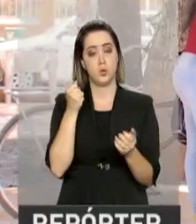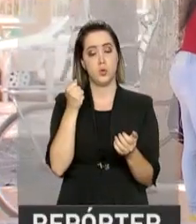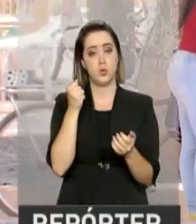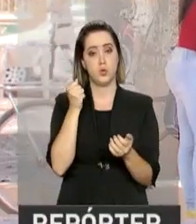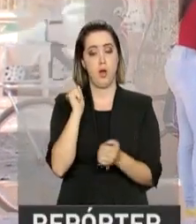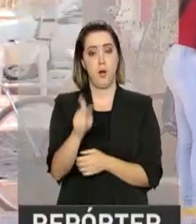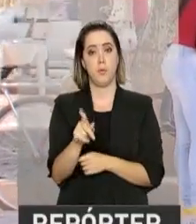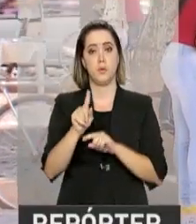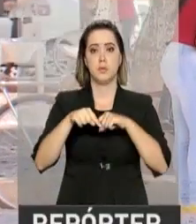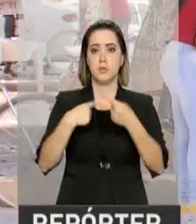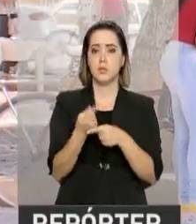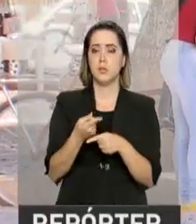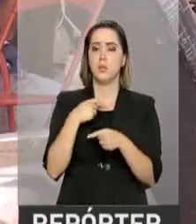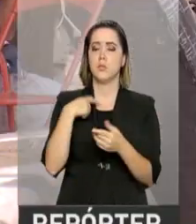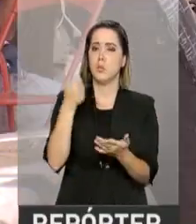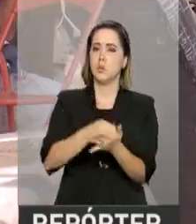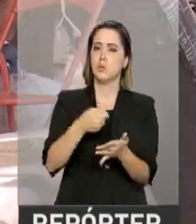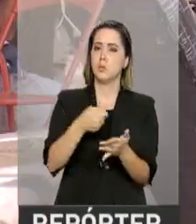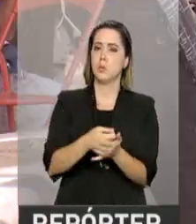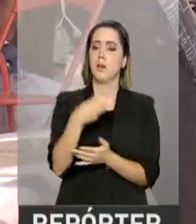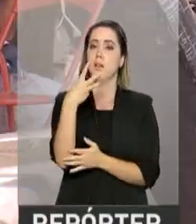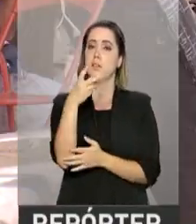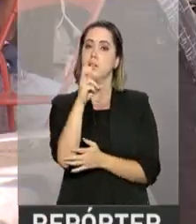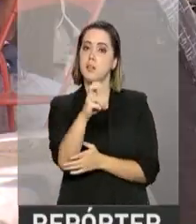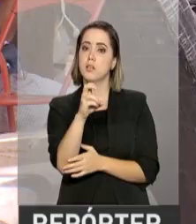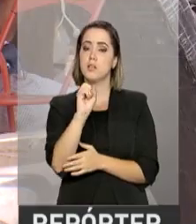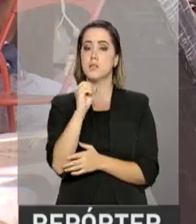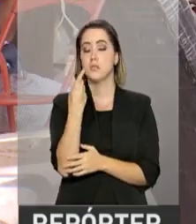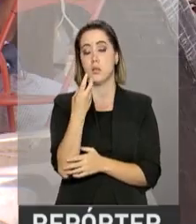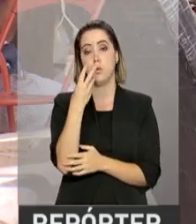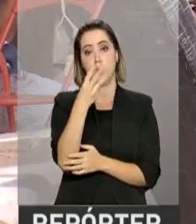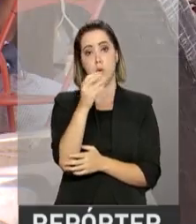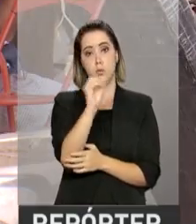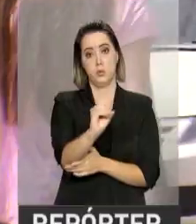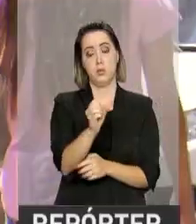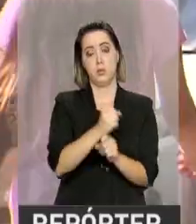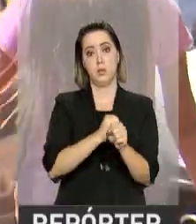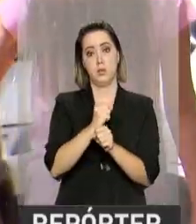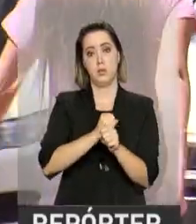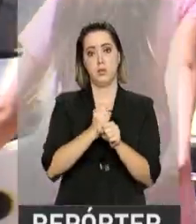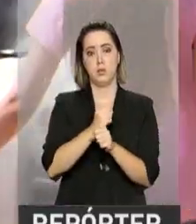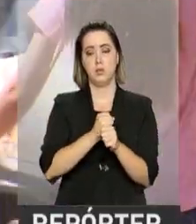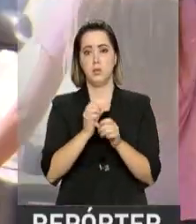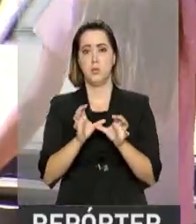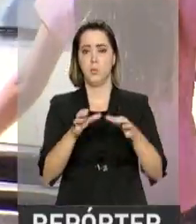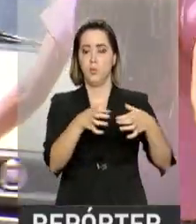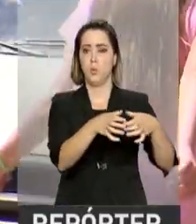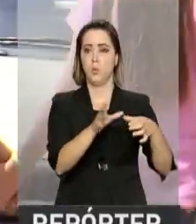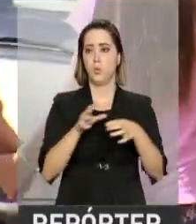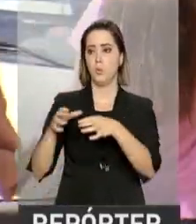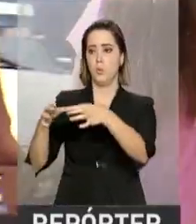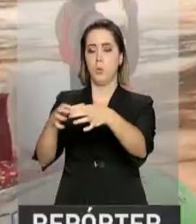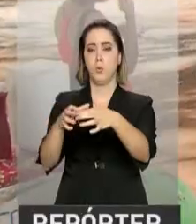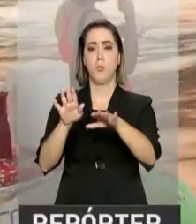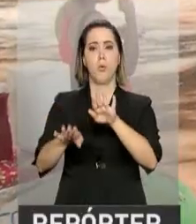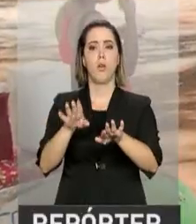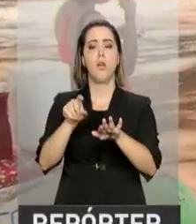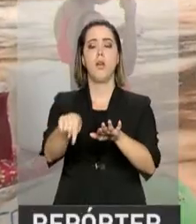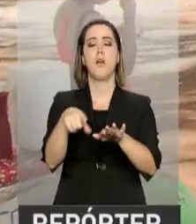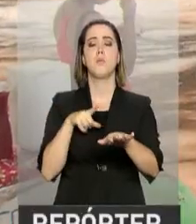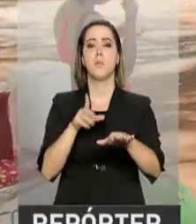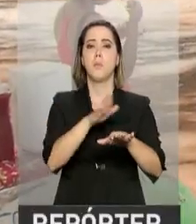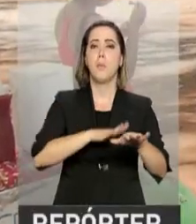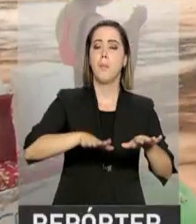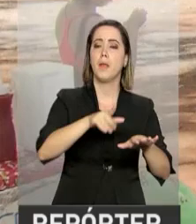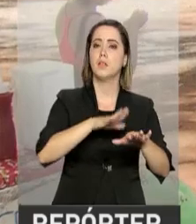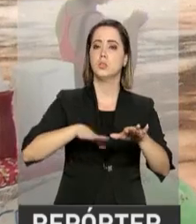depois de terem contribuído 35 ou 30 anos para cada um dos grupos. Isso faz com que a média da idade das pessoas que se